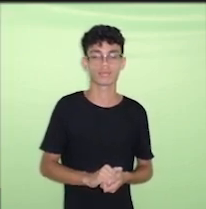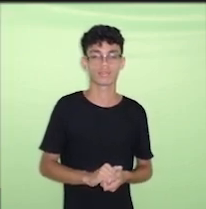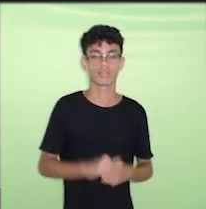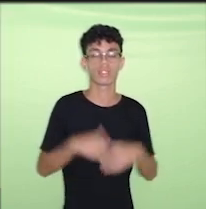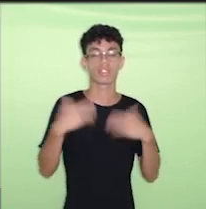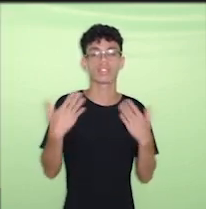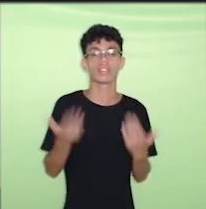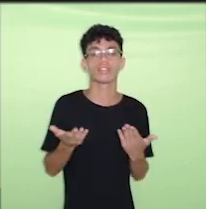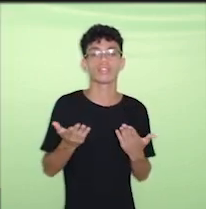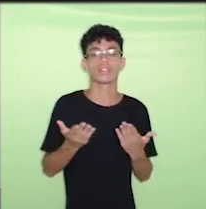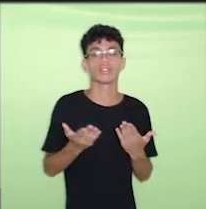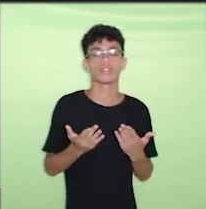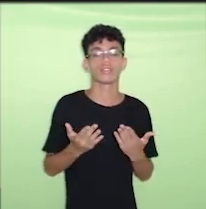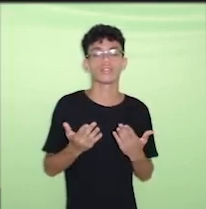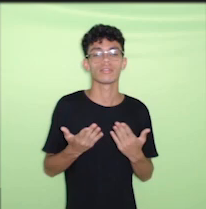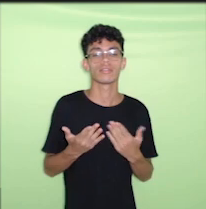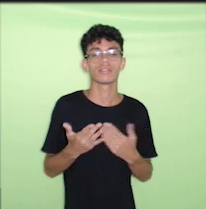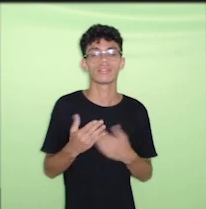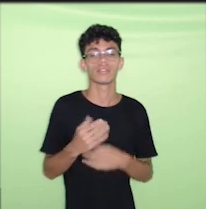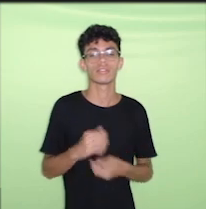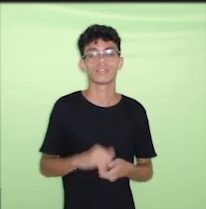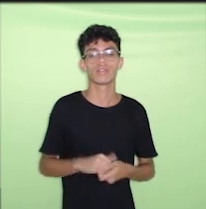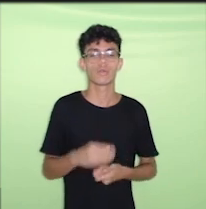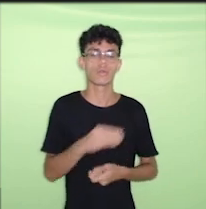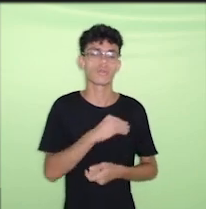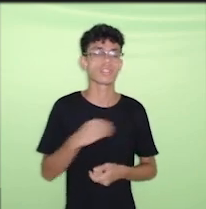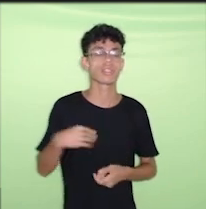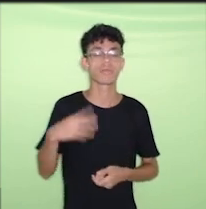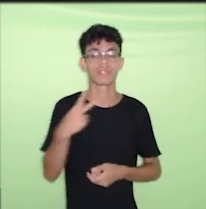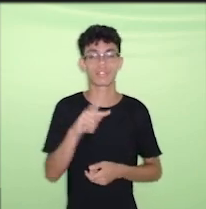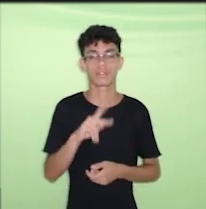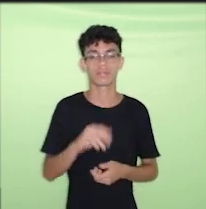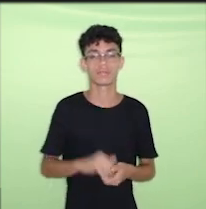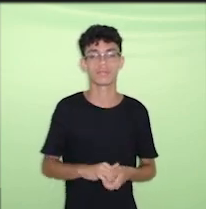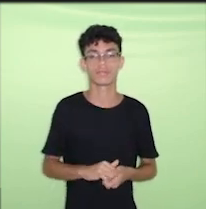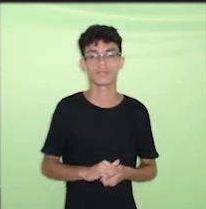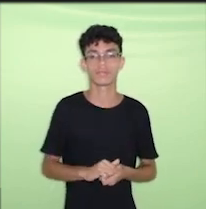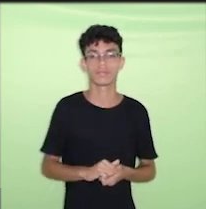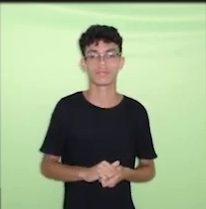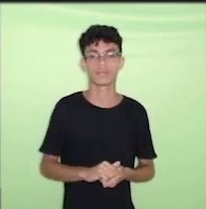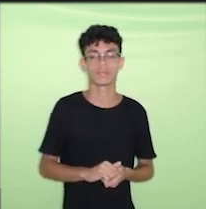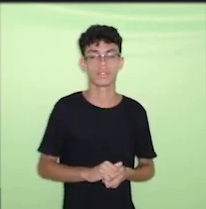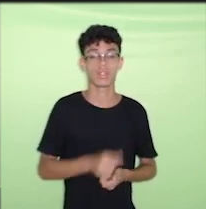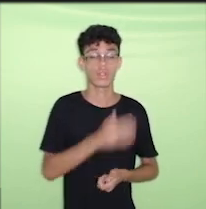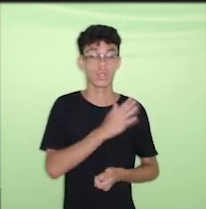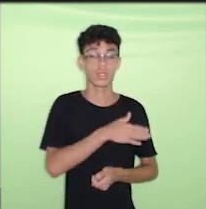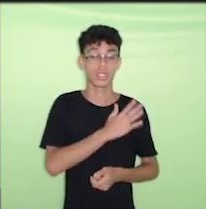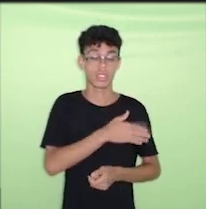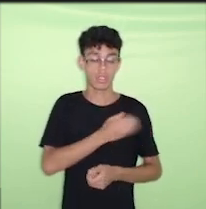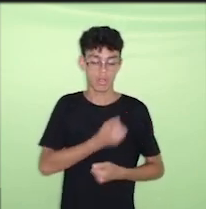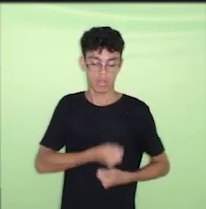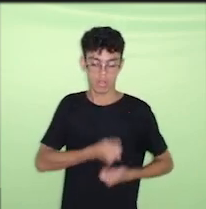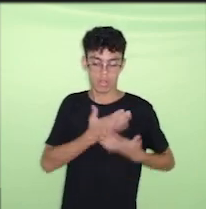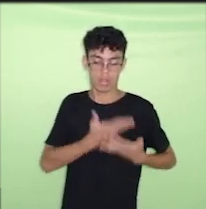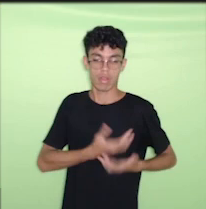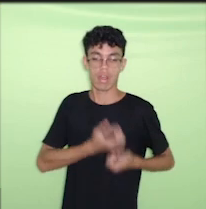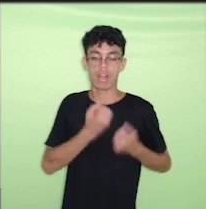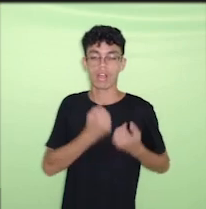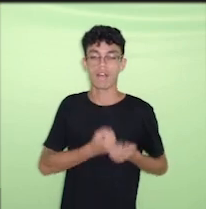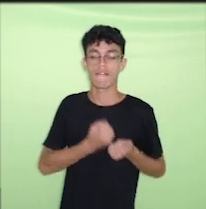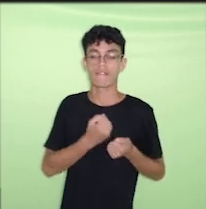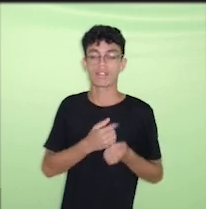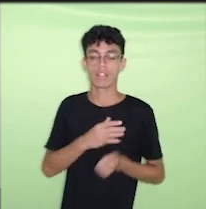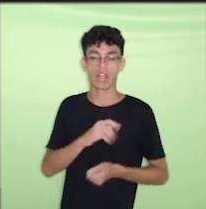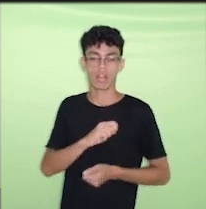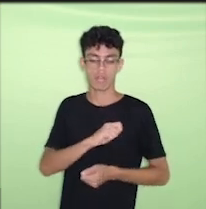Então, seu diagnóstico preliminar? Bem, um coração ardente. A pulsação?